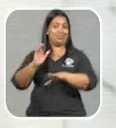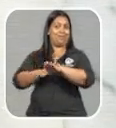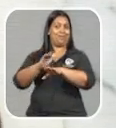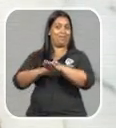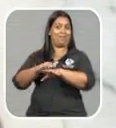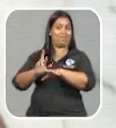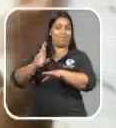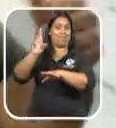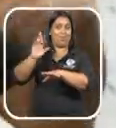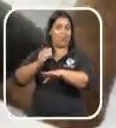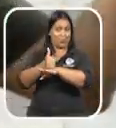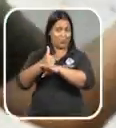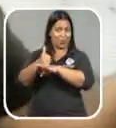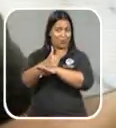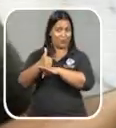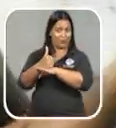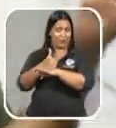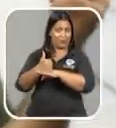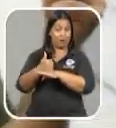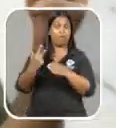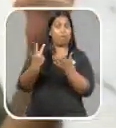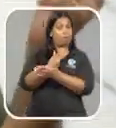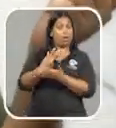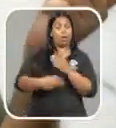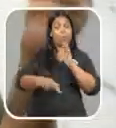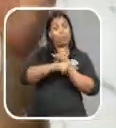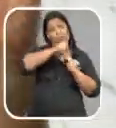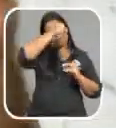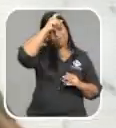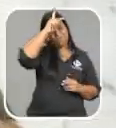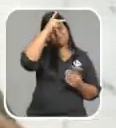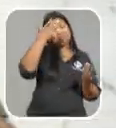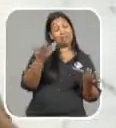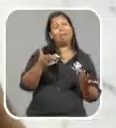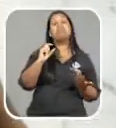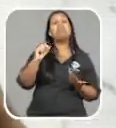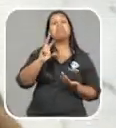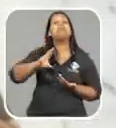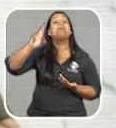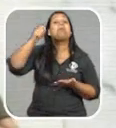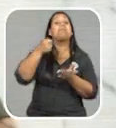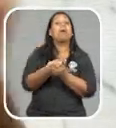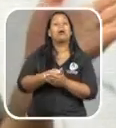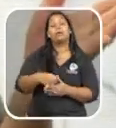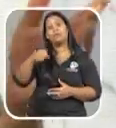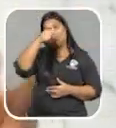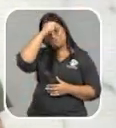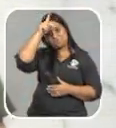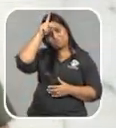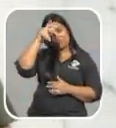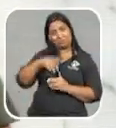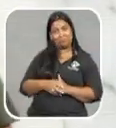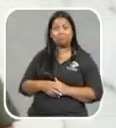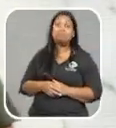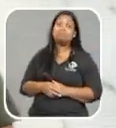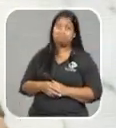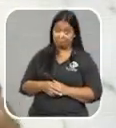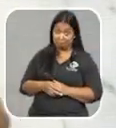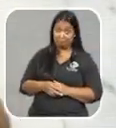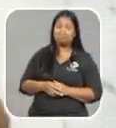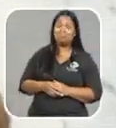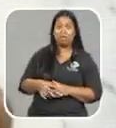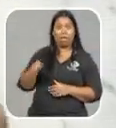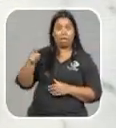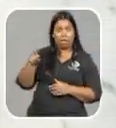as trabalhadoras. Já ganhavam um pouco e ia ter que pagar quase 50% do salário em cursos aí para